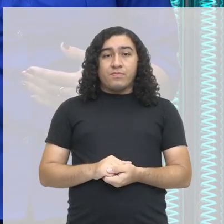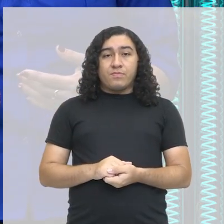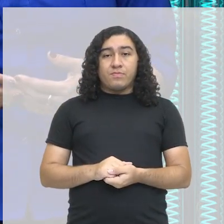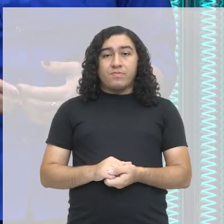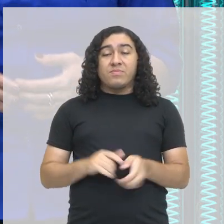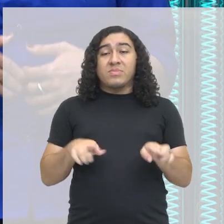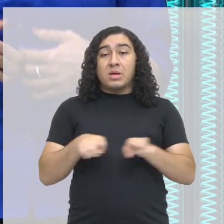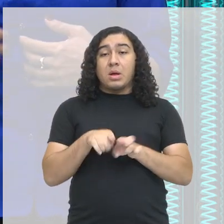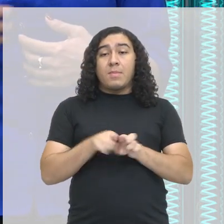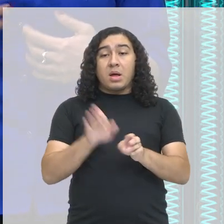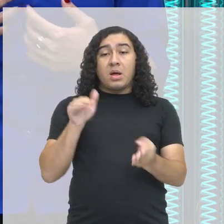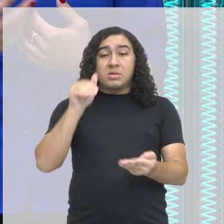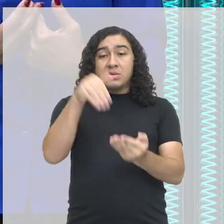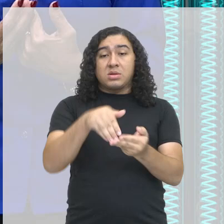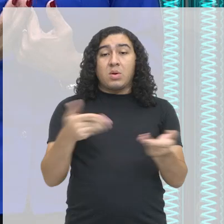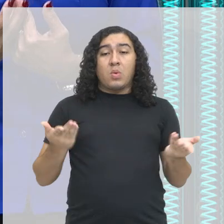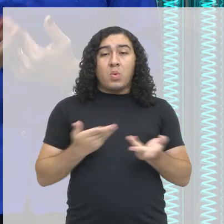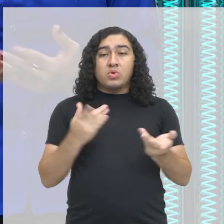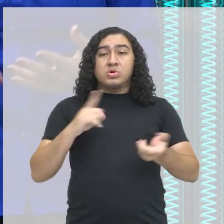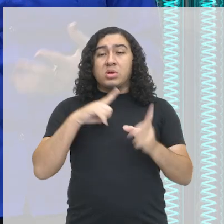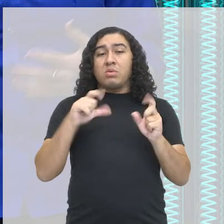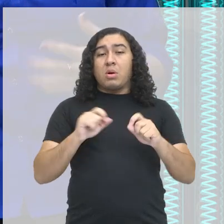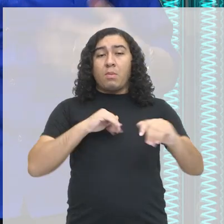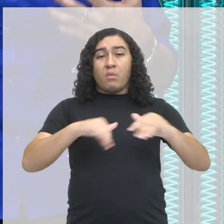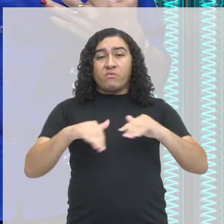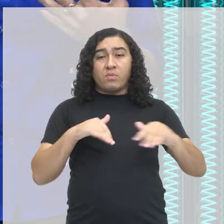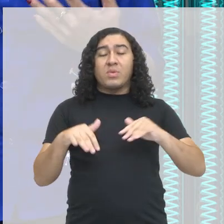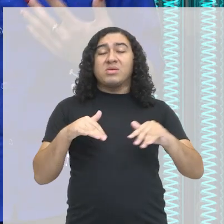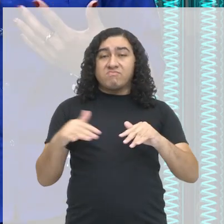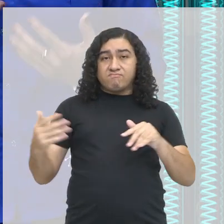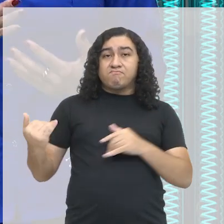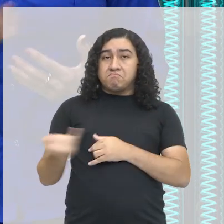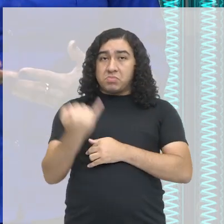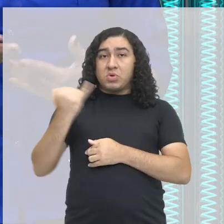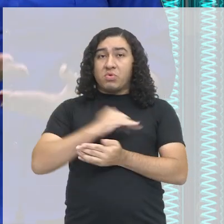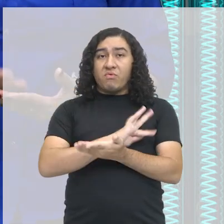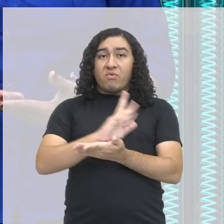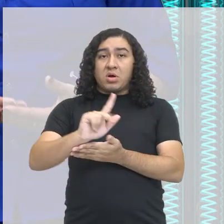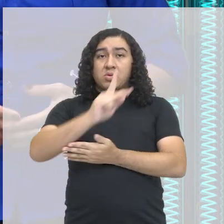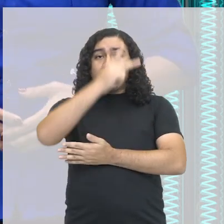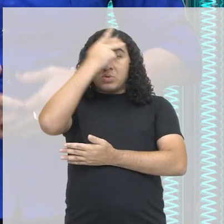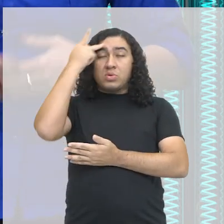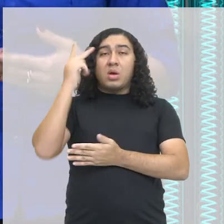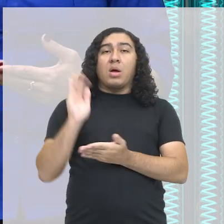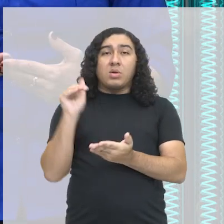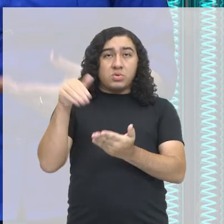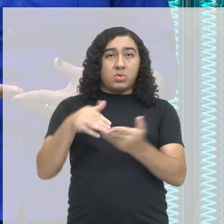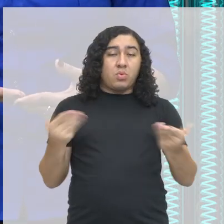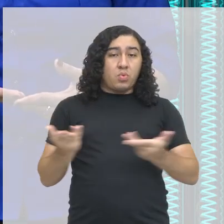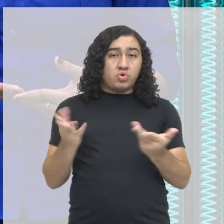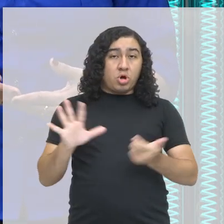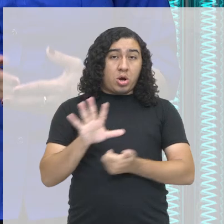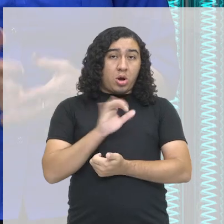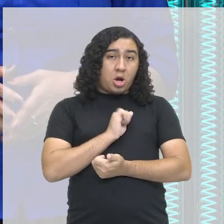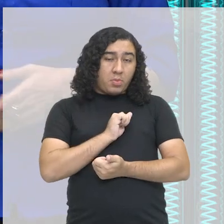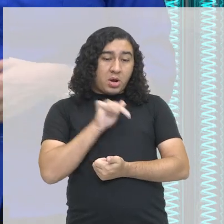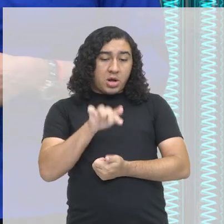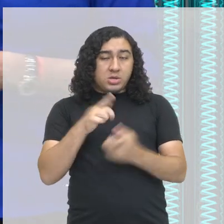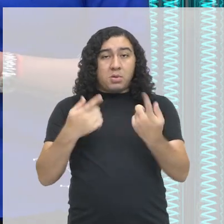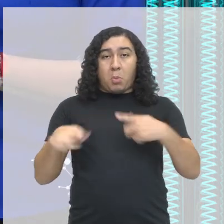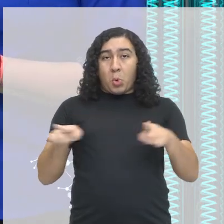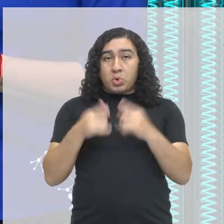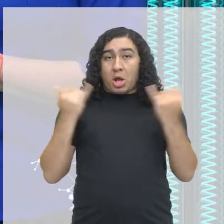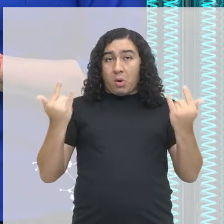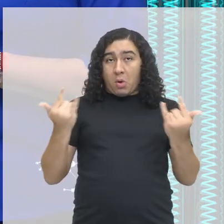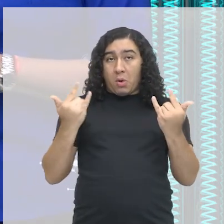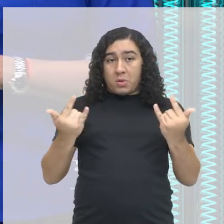até hoje, existe assim um movimento muito grande, muitas pessoas até hoje amam o rock. Então, esses